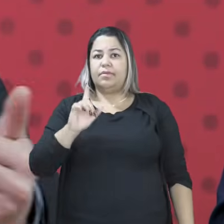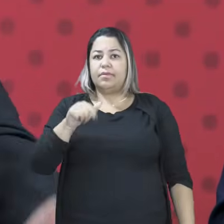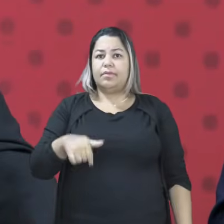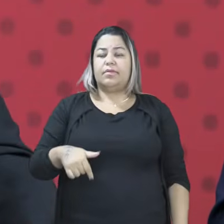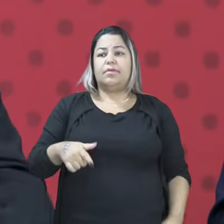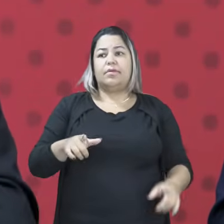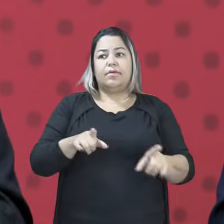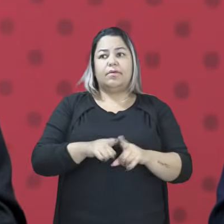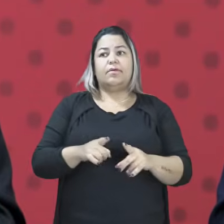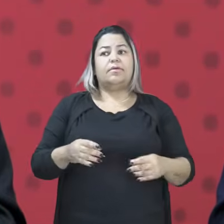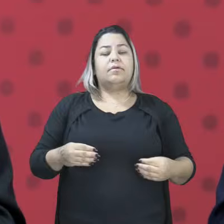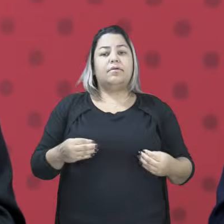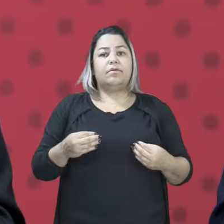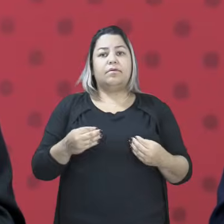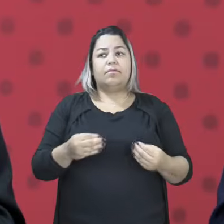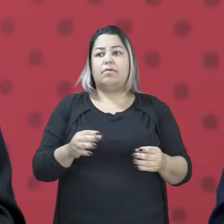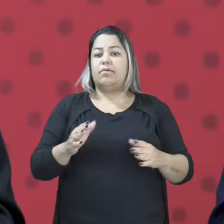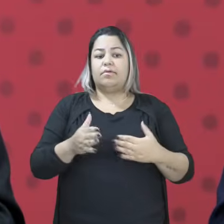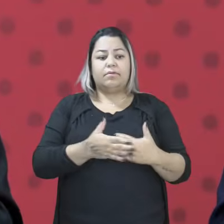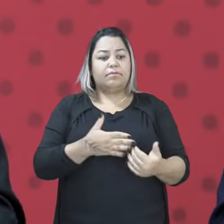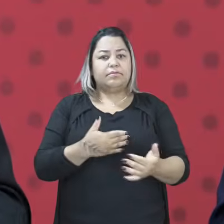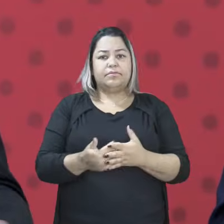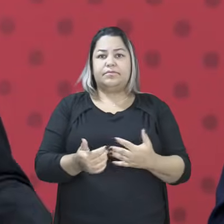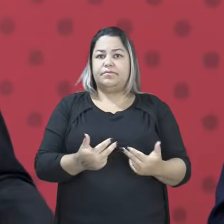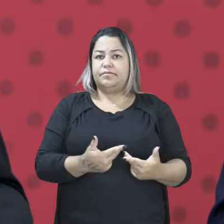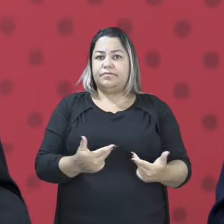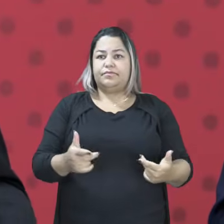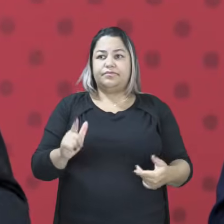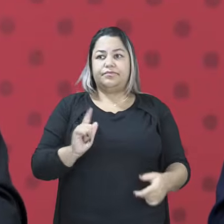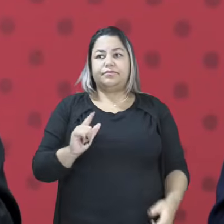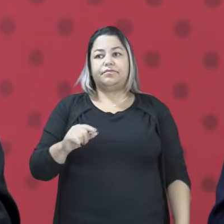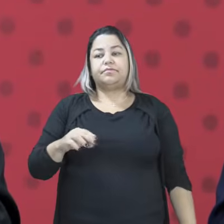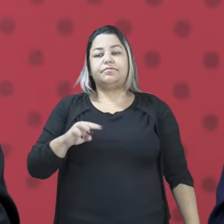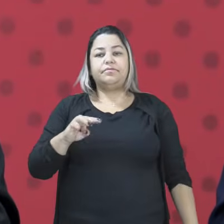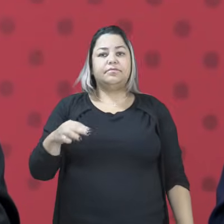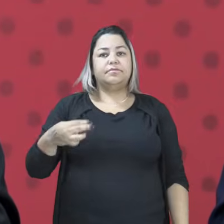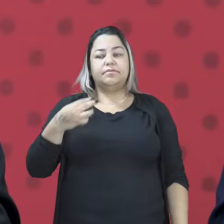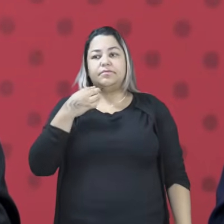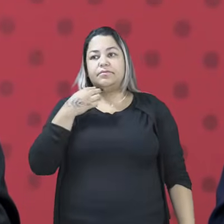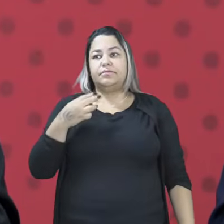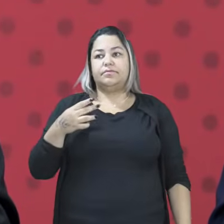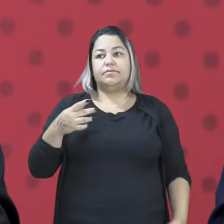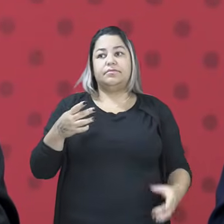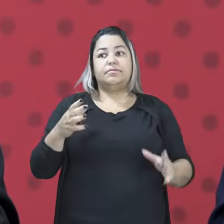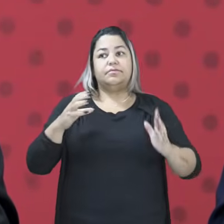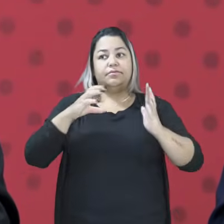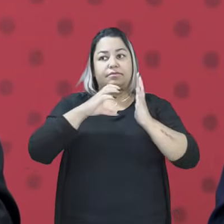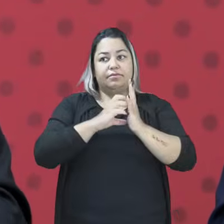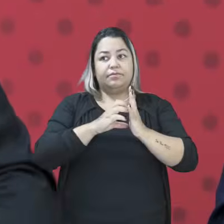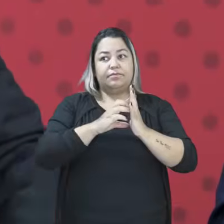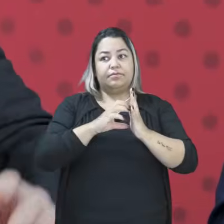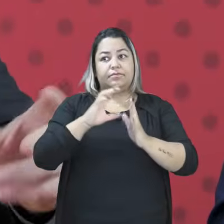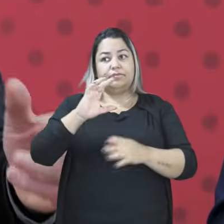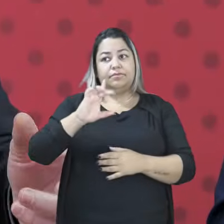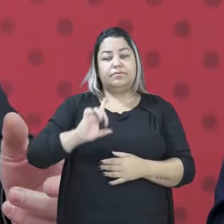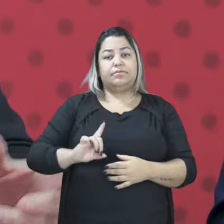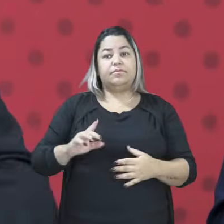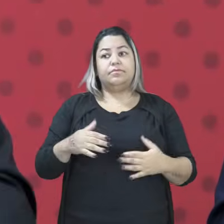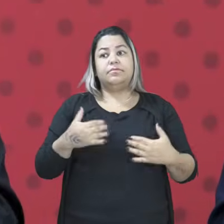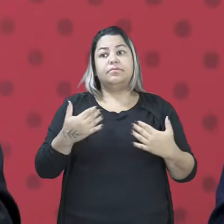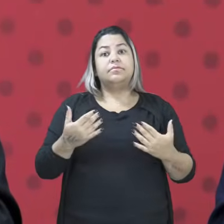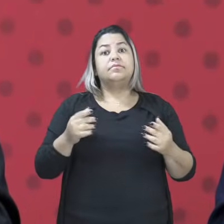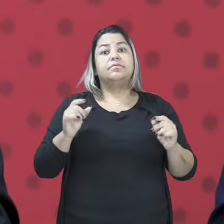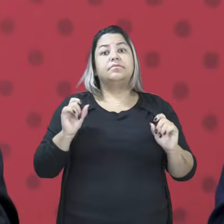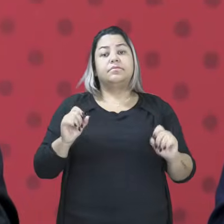quer dizer, não é qualquer coisa você ter mais de 500 mil de pessoas votando num partido político nas suas direções. Então, e a questão